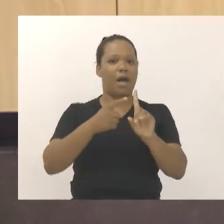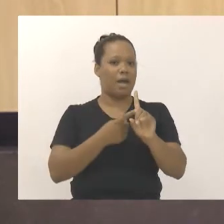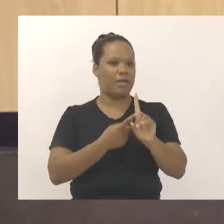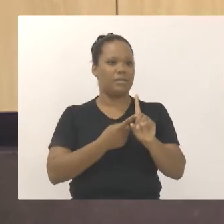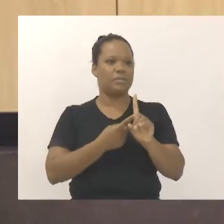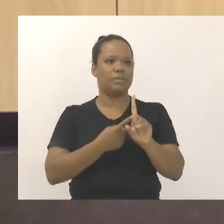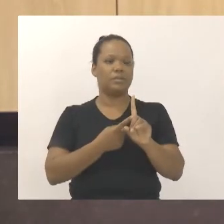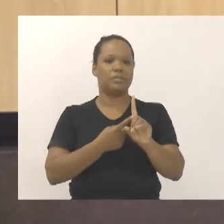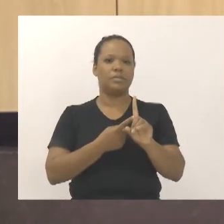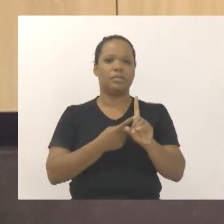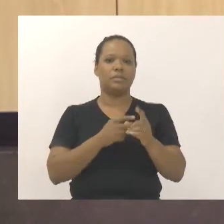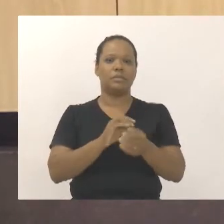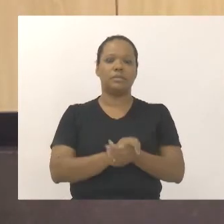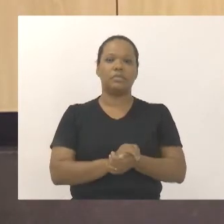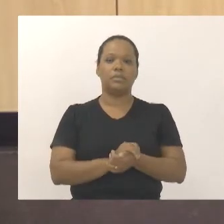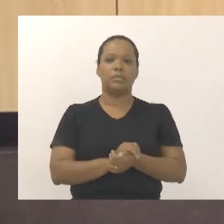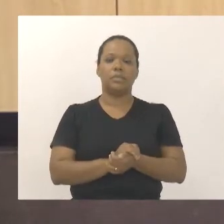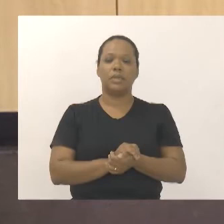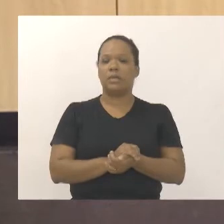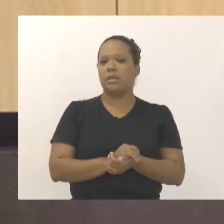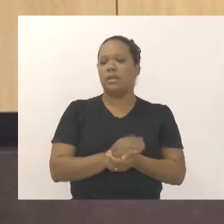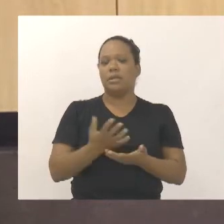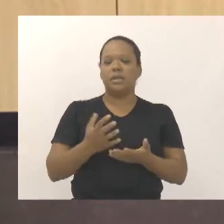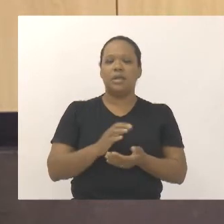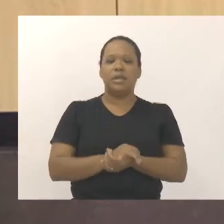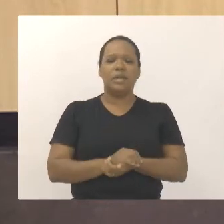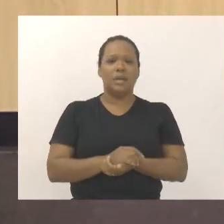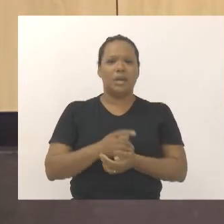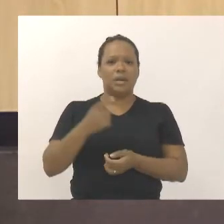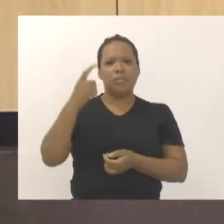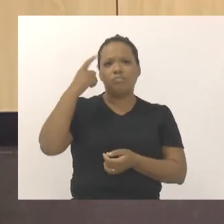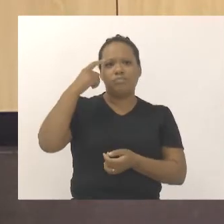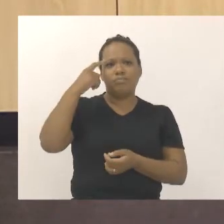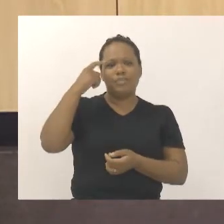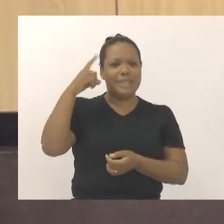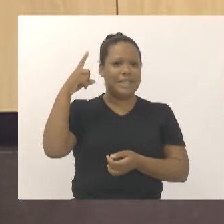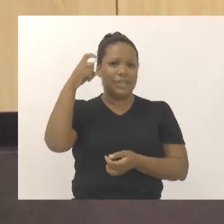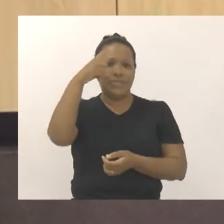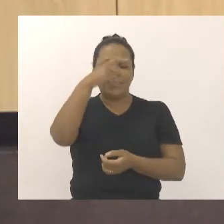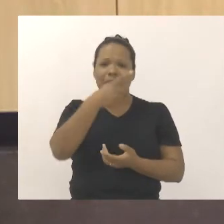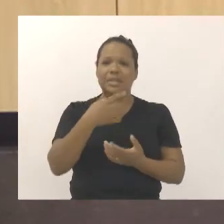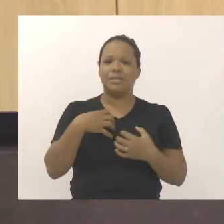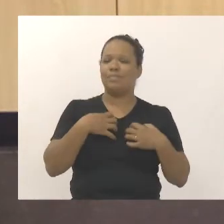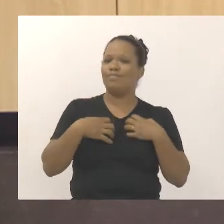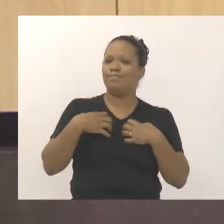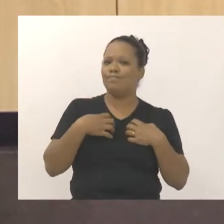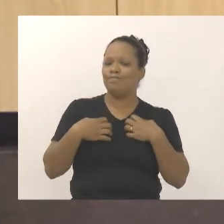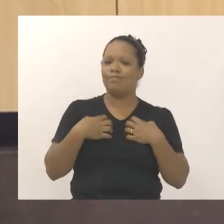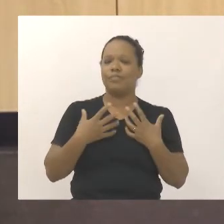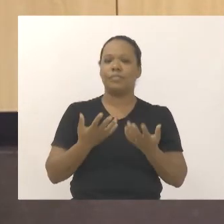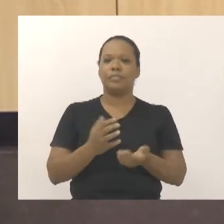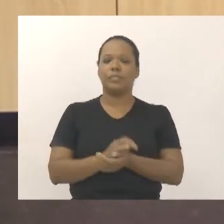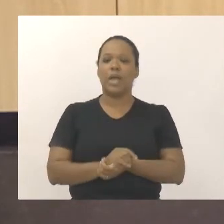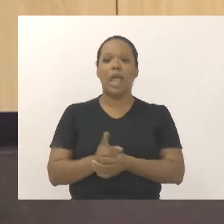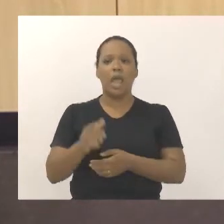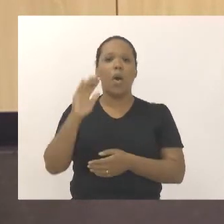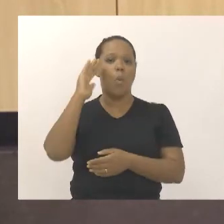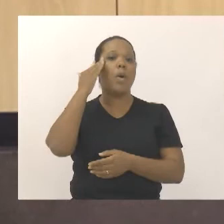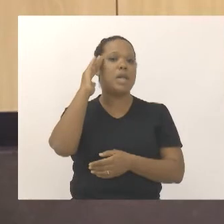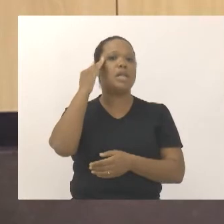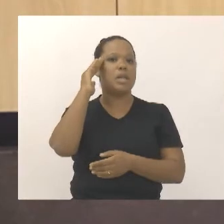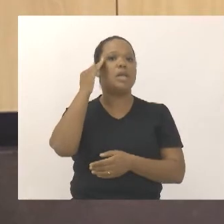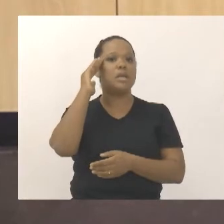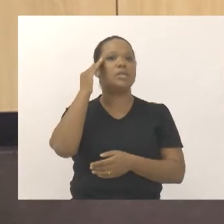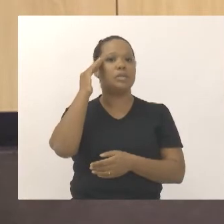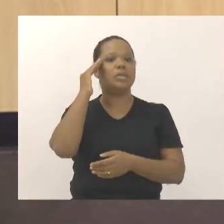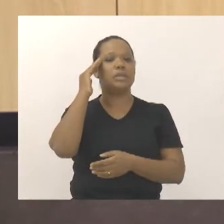grávidas, elas têm ali uma questão psicológica muito difícil. Então, eu entendi alguns